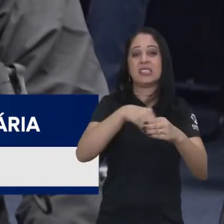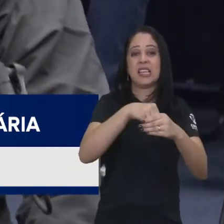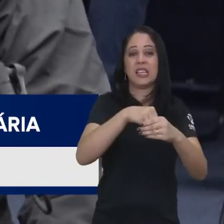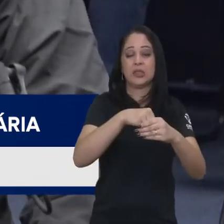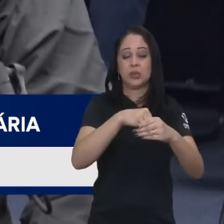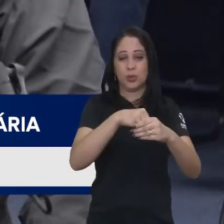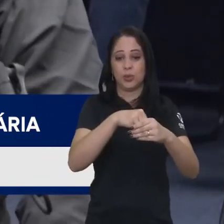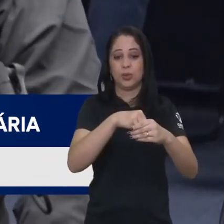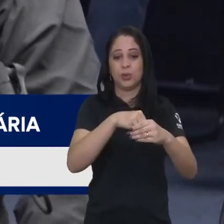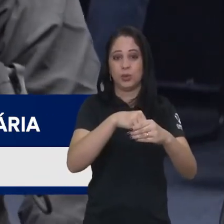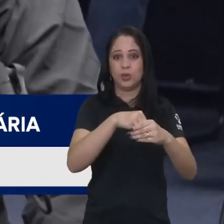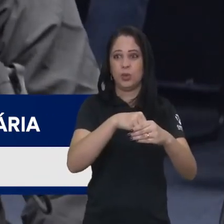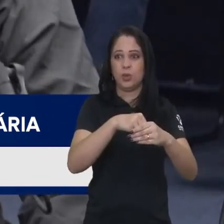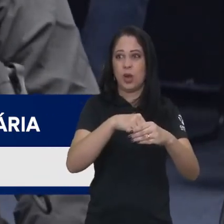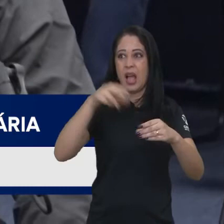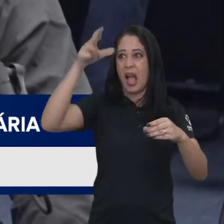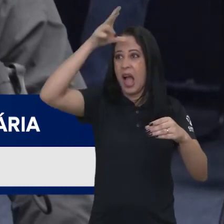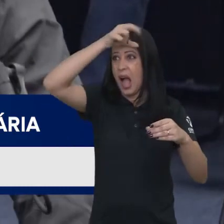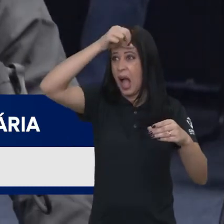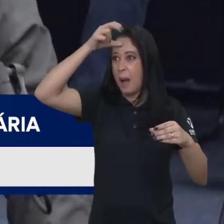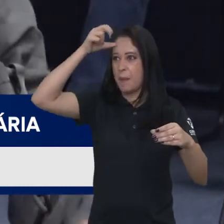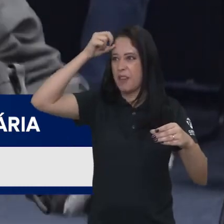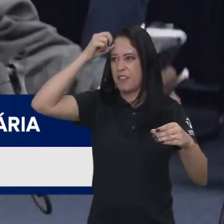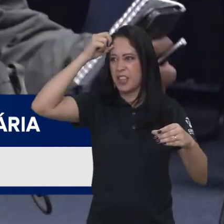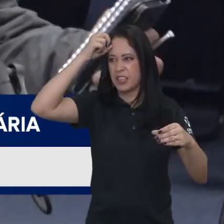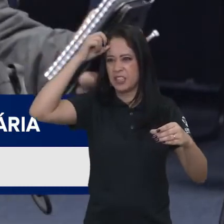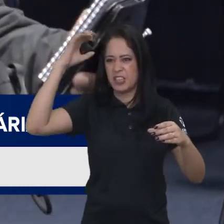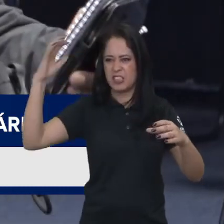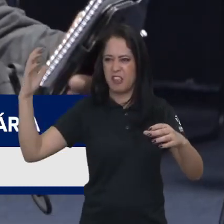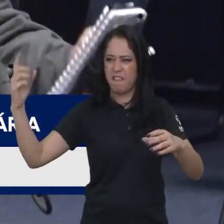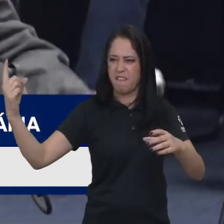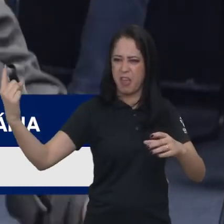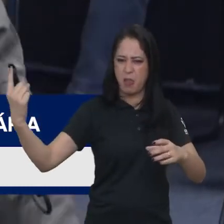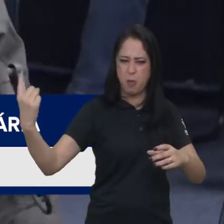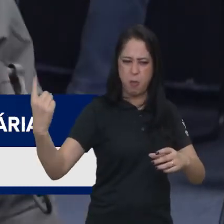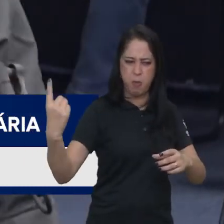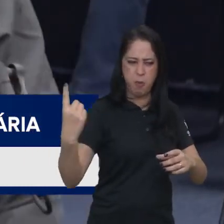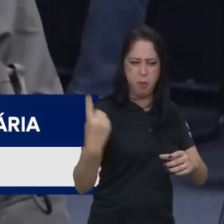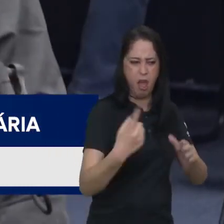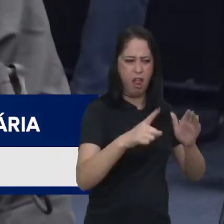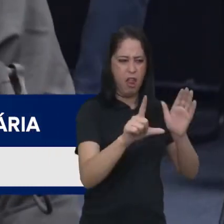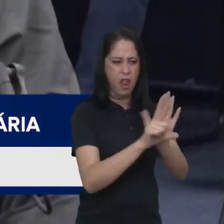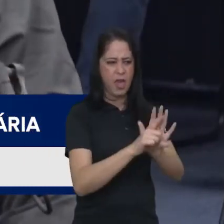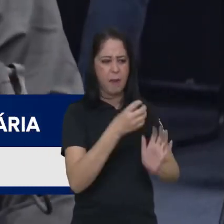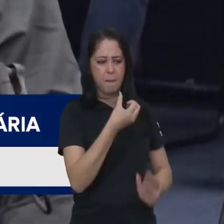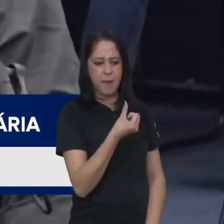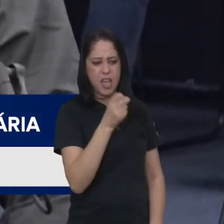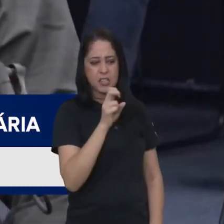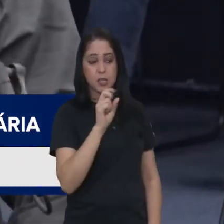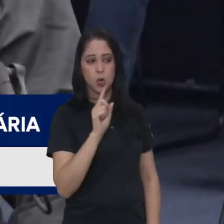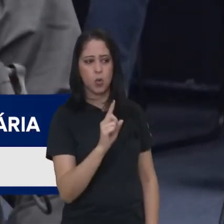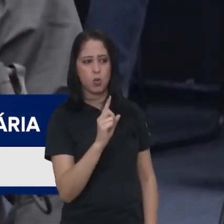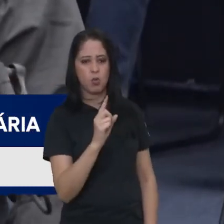propriedade, invadindo com a lei baseada na 651,